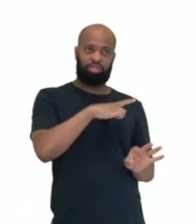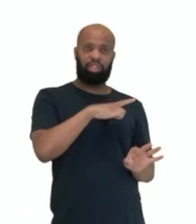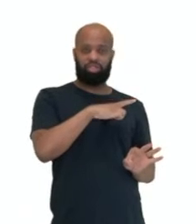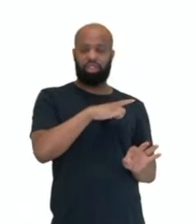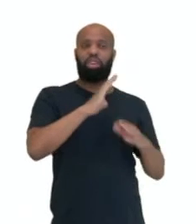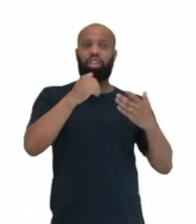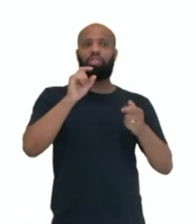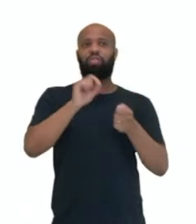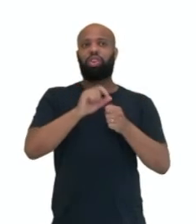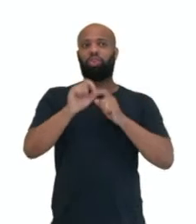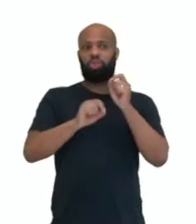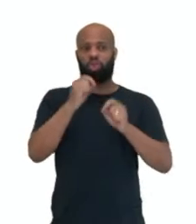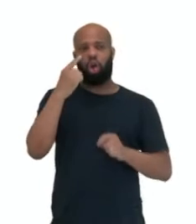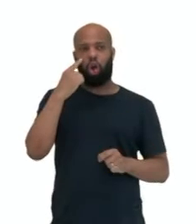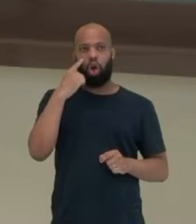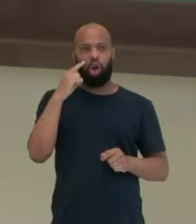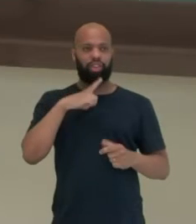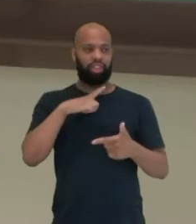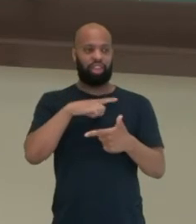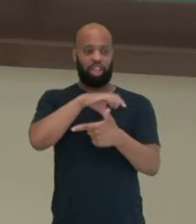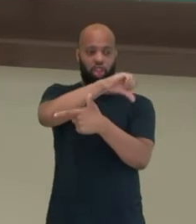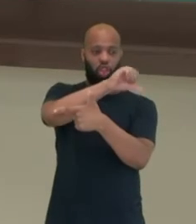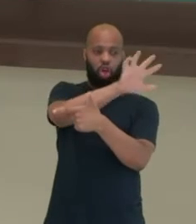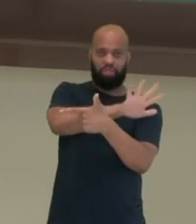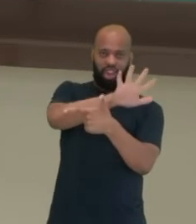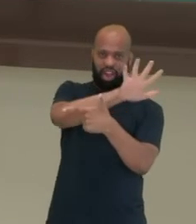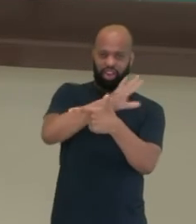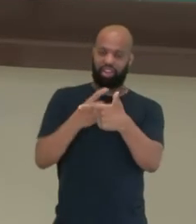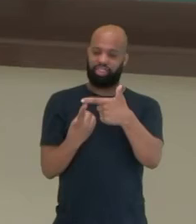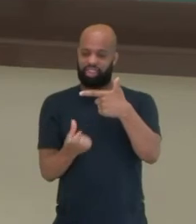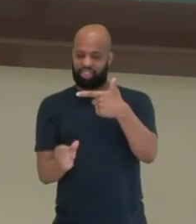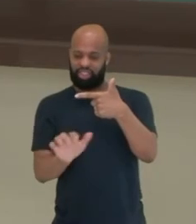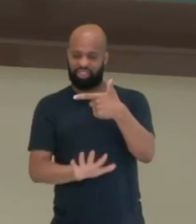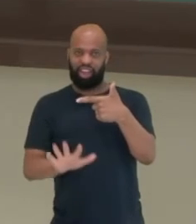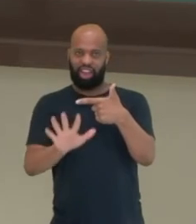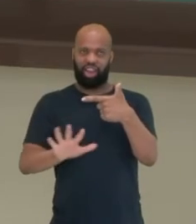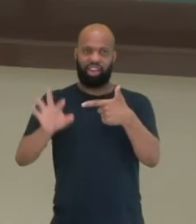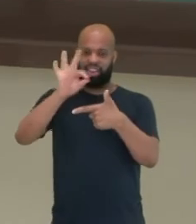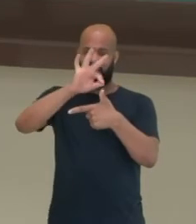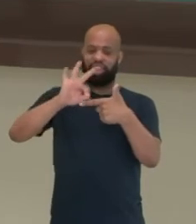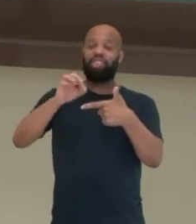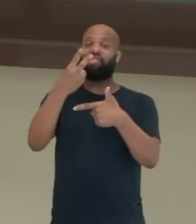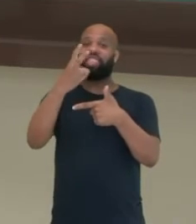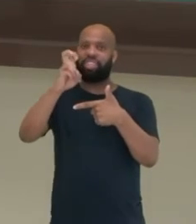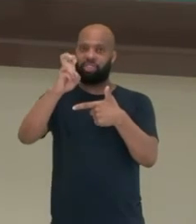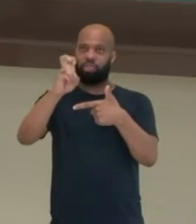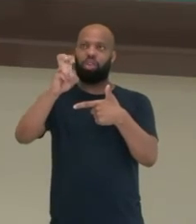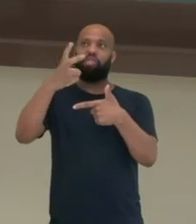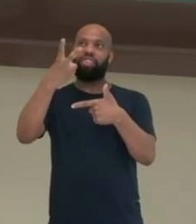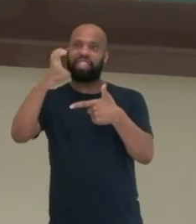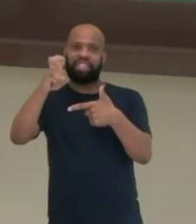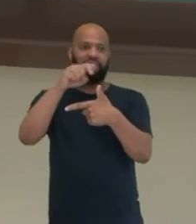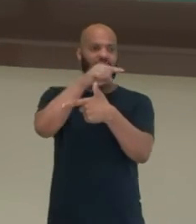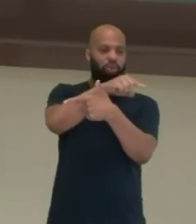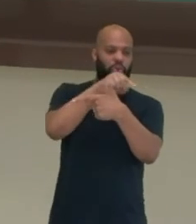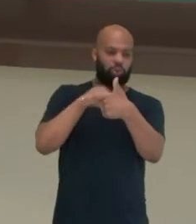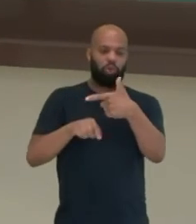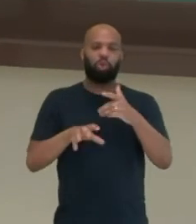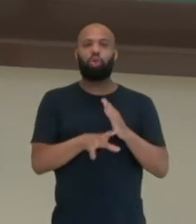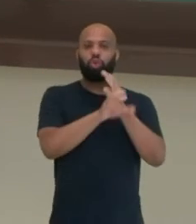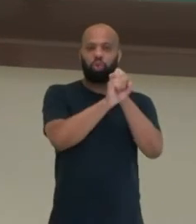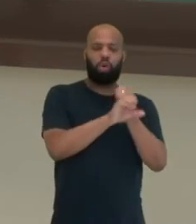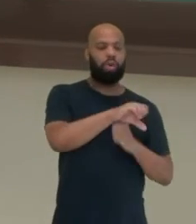9. Aqui, 4 por 4, 16. Então, 9 mais 16, 25. Cabe direitinho. Então, é exatamente igual. Esses